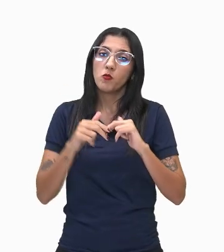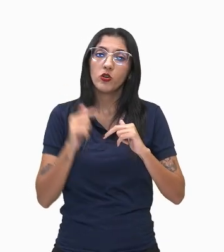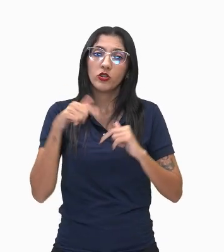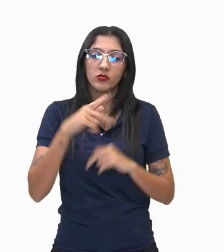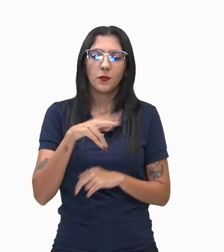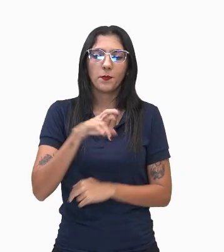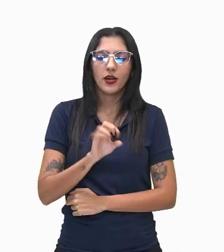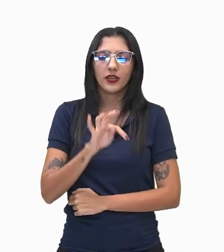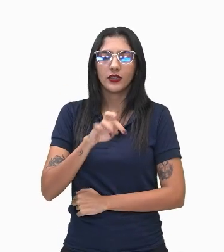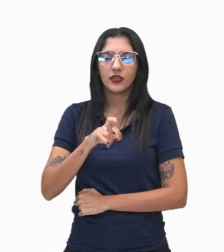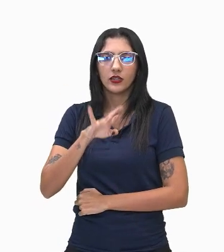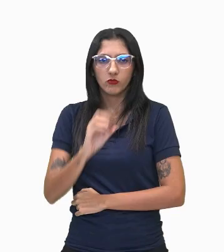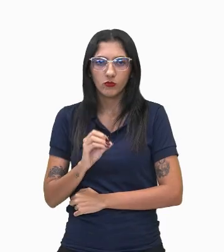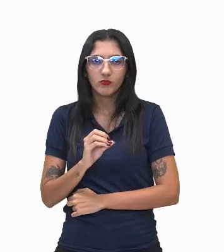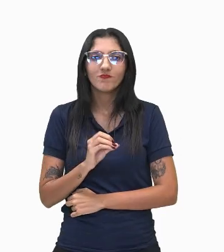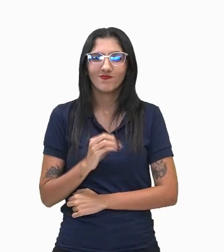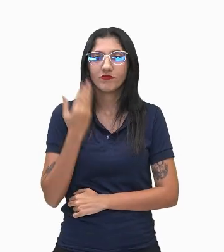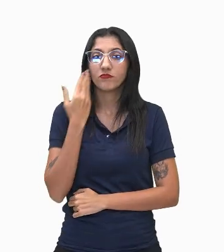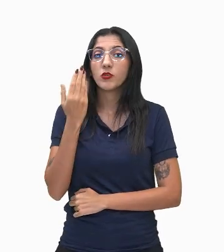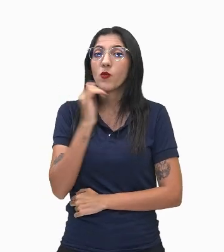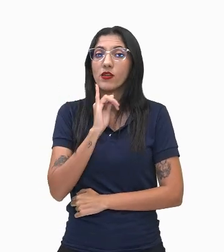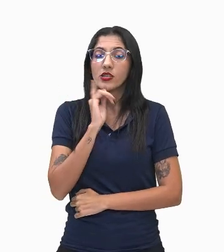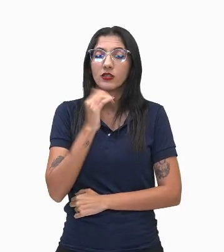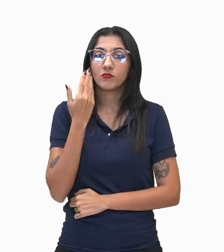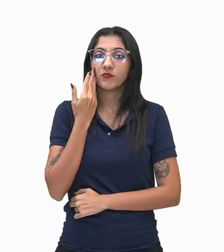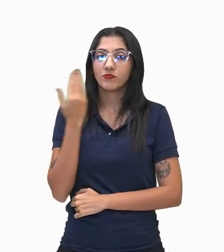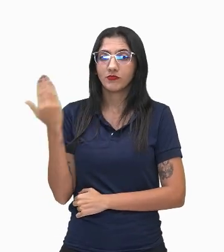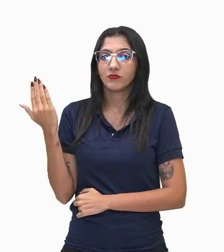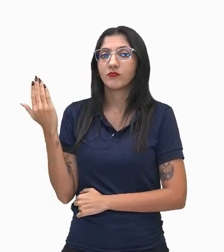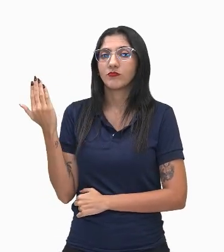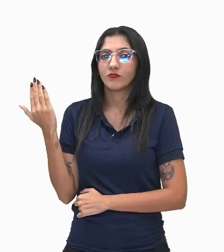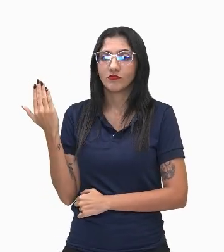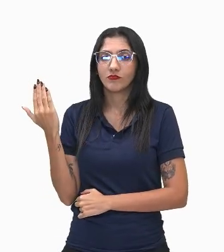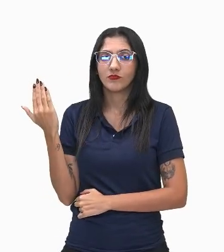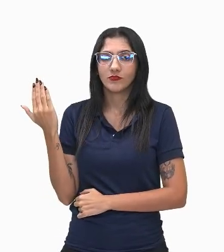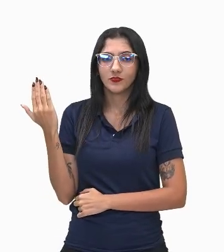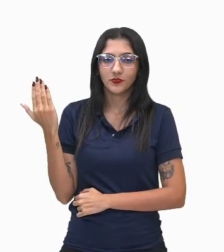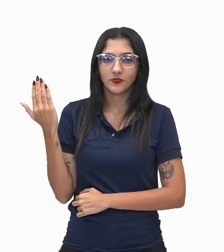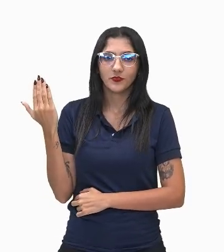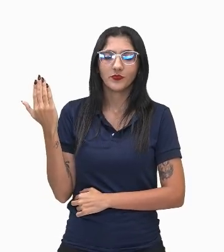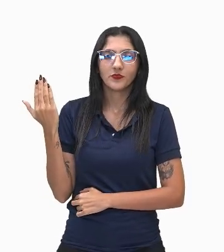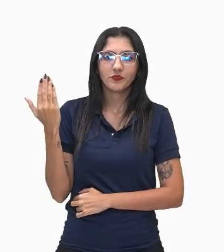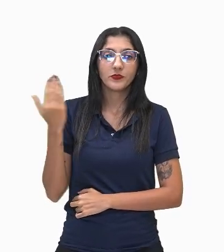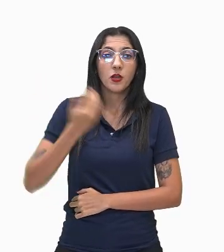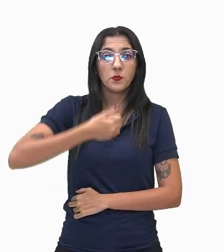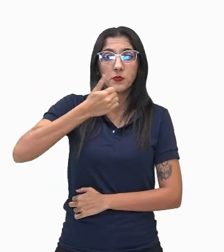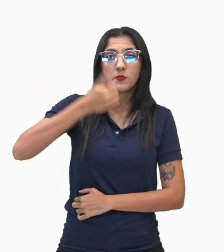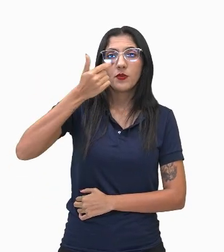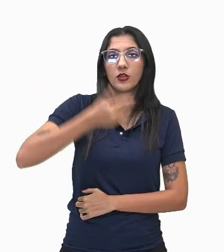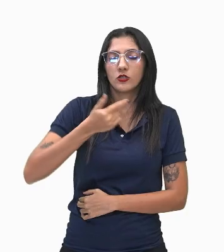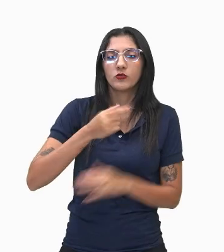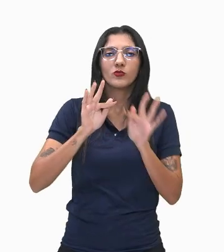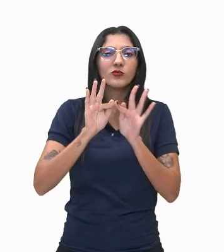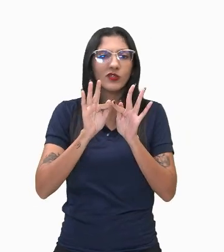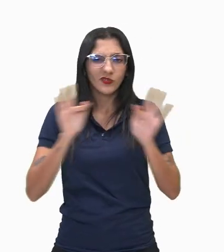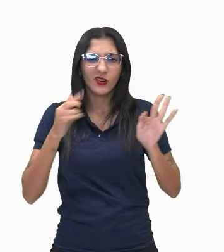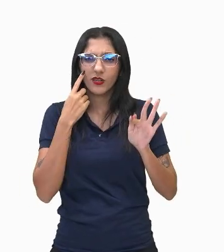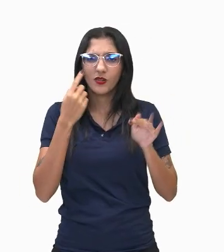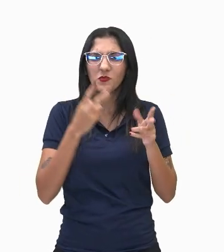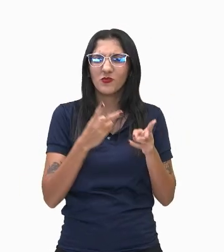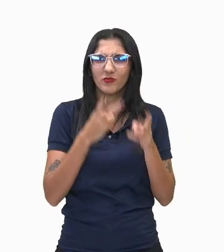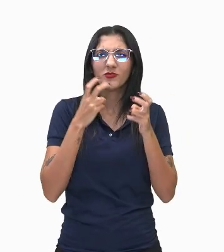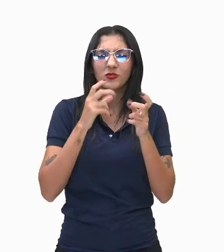perfeito. Vamos ver exemplo. Ela viajou para o México. Meus vizinhos reformaram a casa